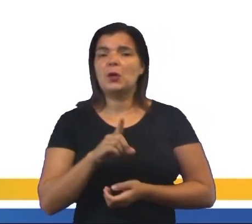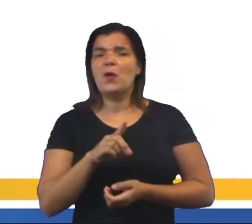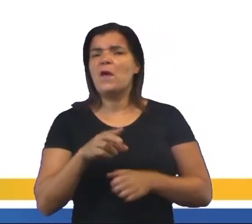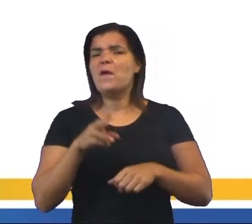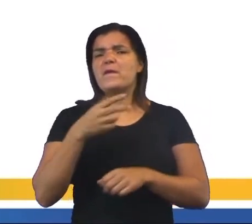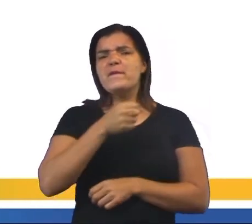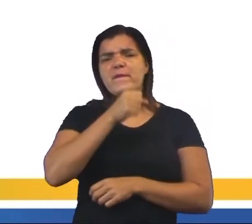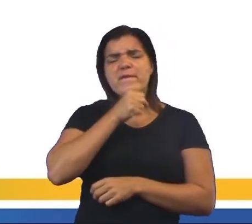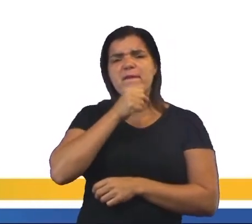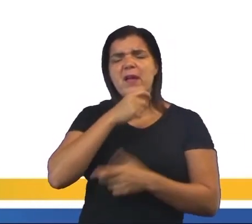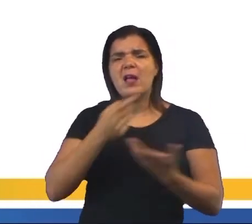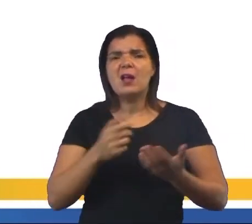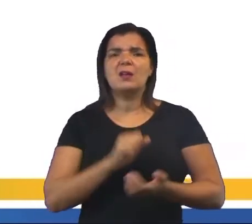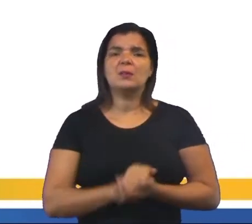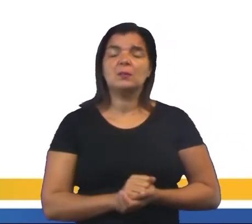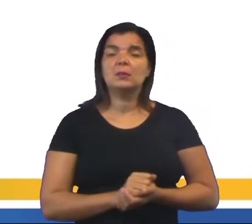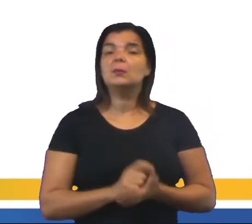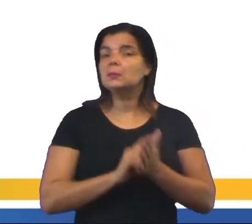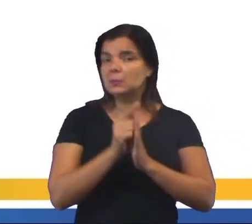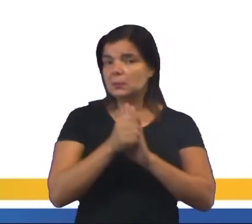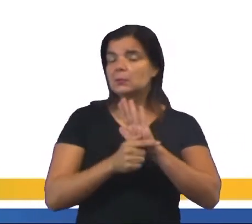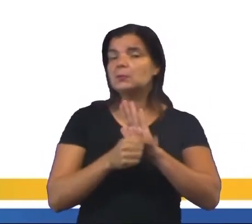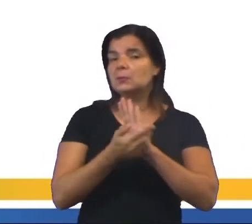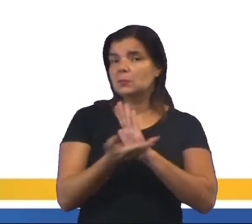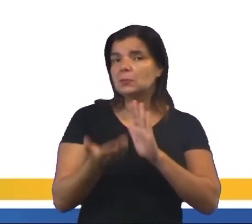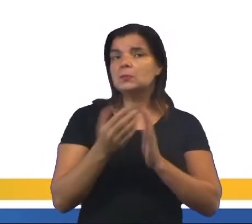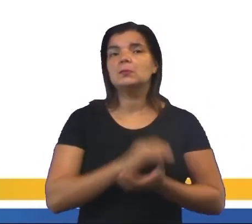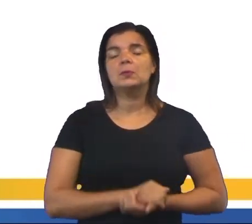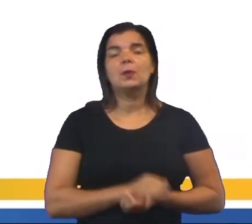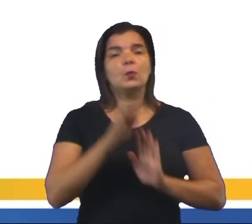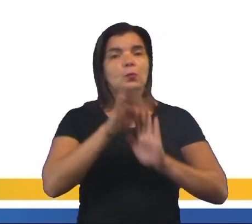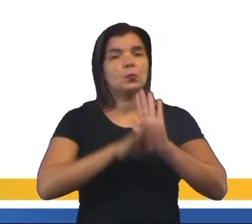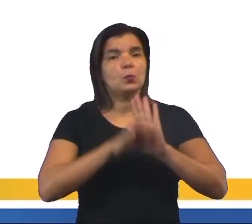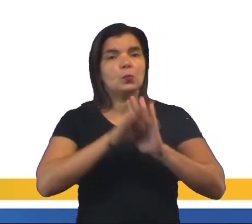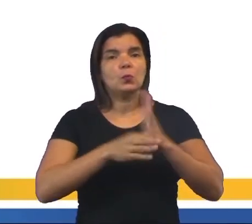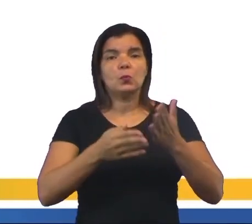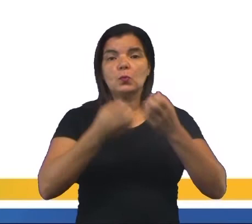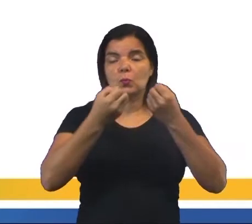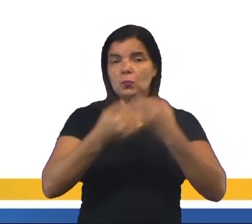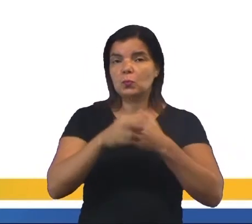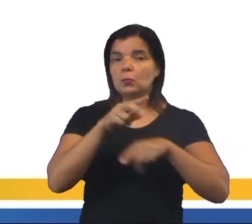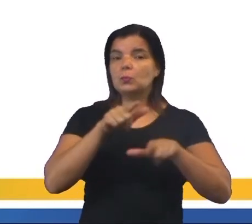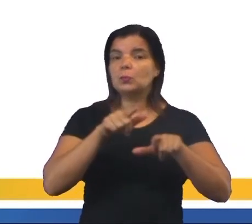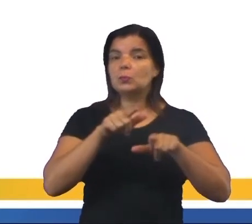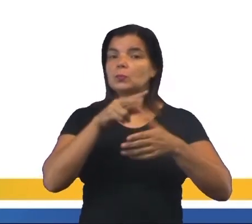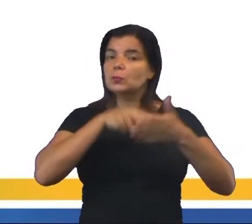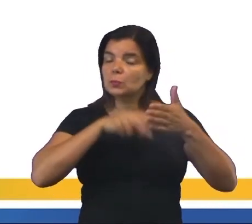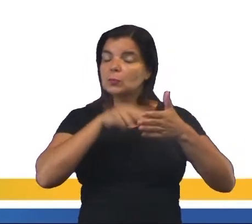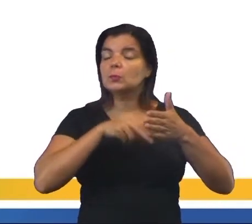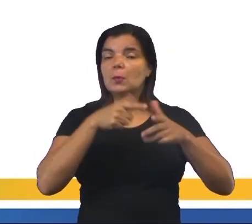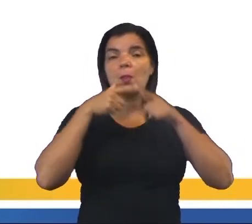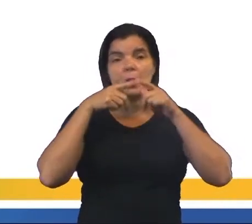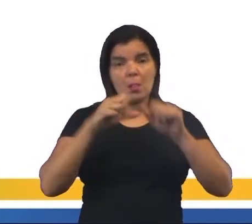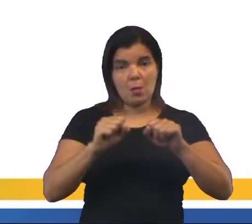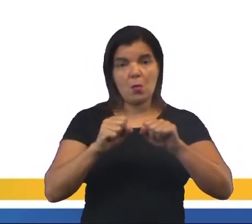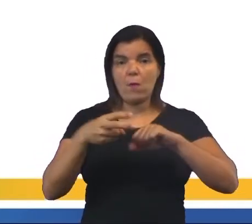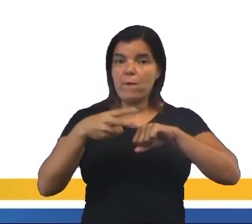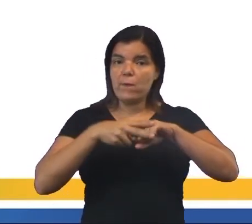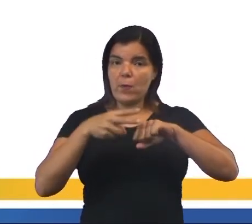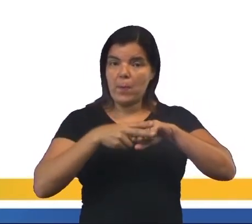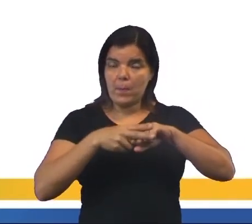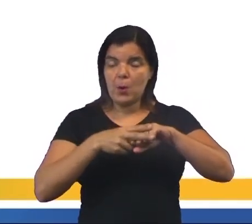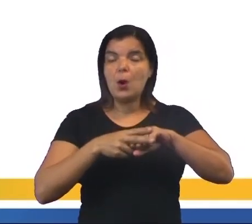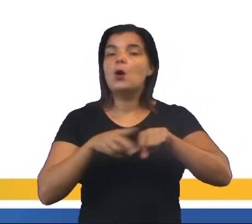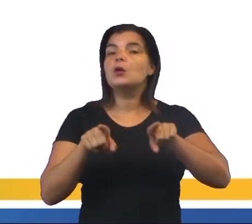velho. Gente, esse gênero aí, esse gênero textual que eu acabei de ler para vocês, que está com a linguagem verbal e não